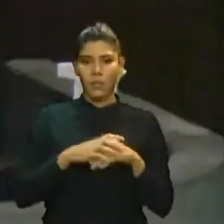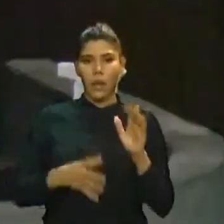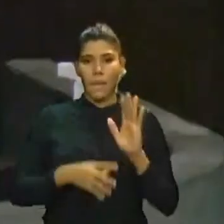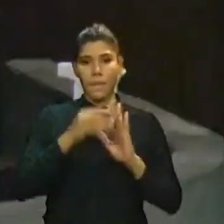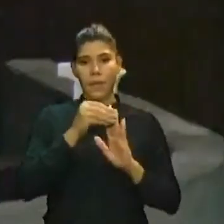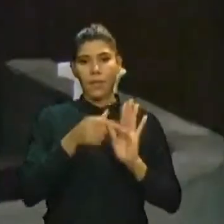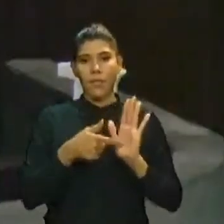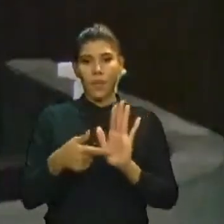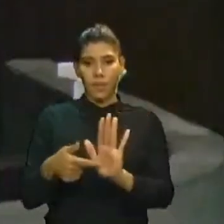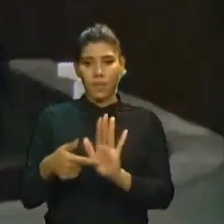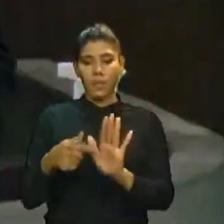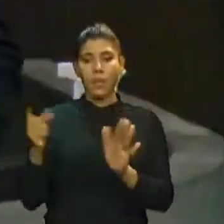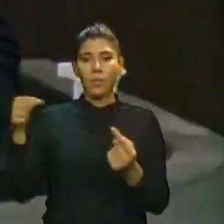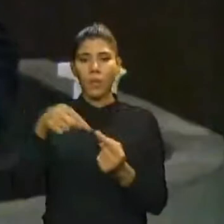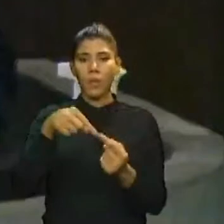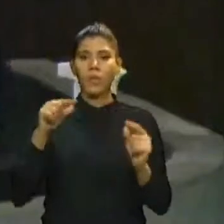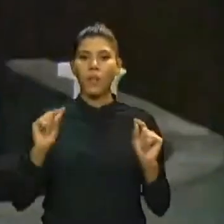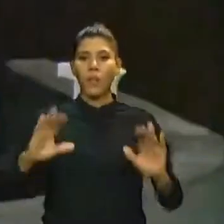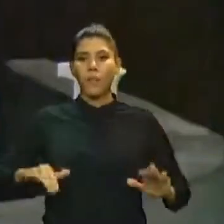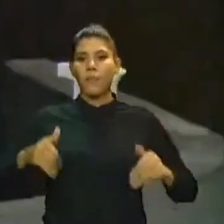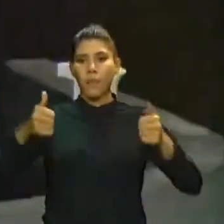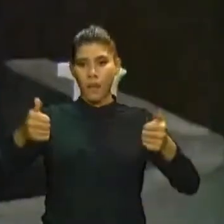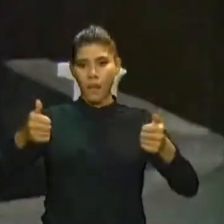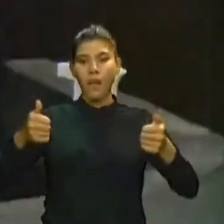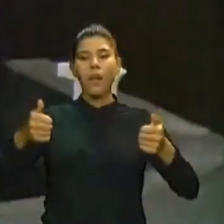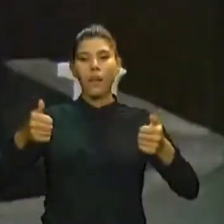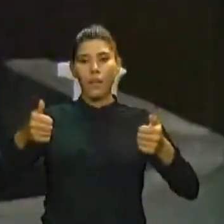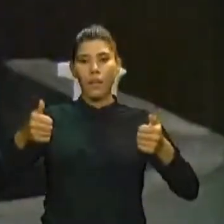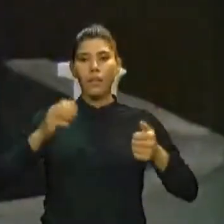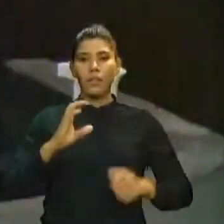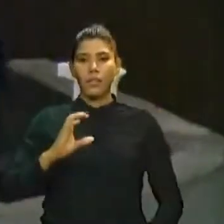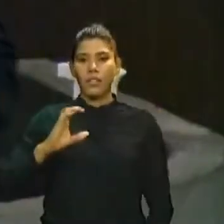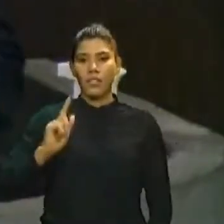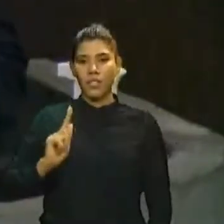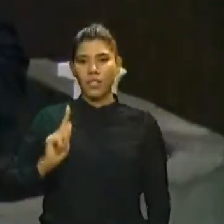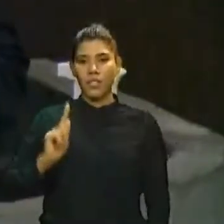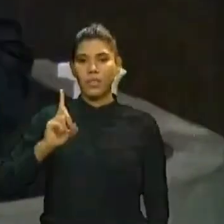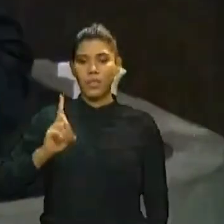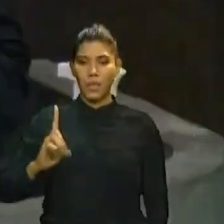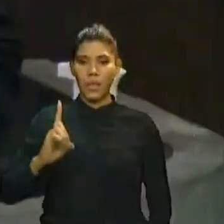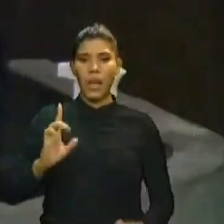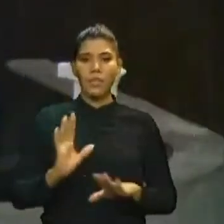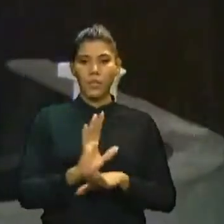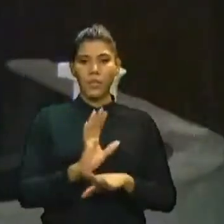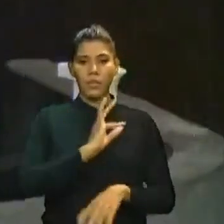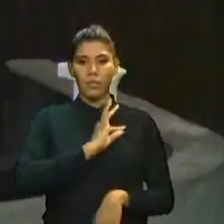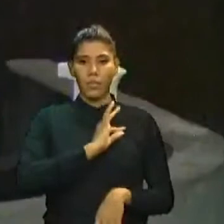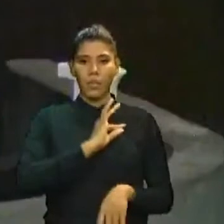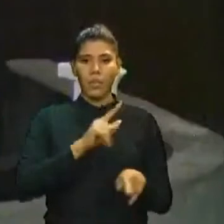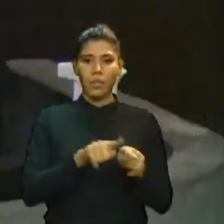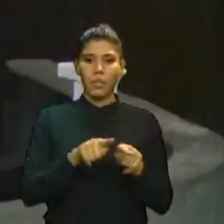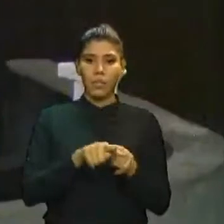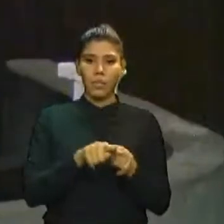que foi apresentada, o intuito dela é melhorar a instituição CGD, dando mais retaguarda ao policial e punindo